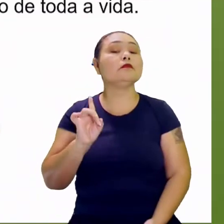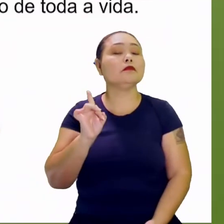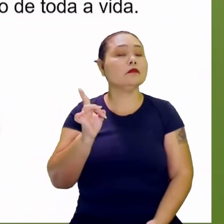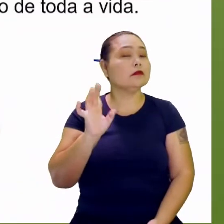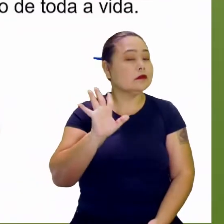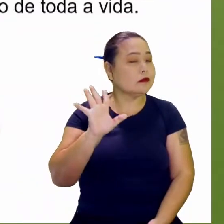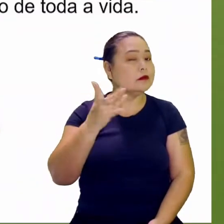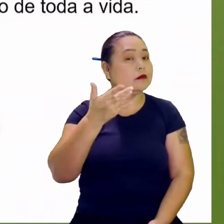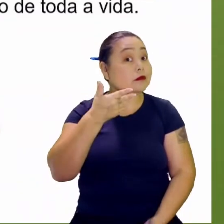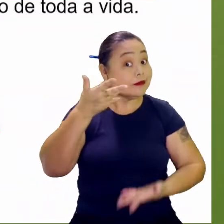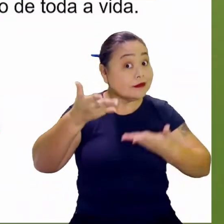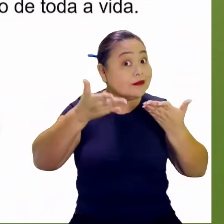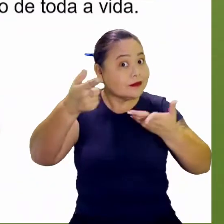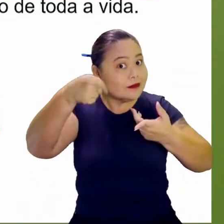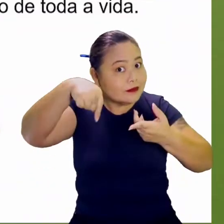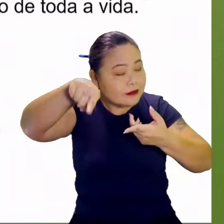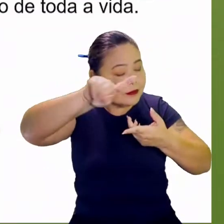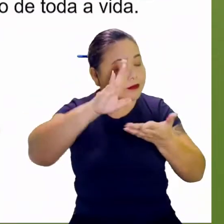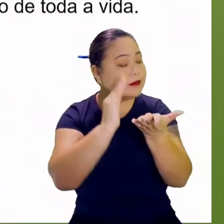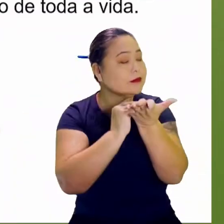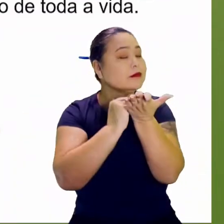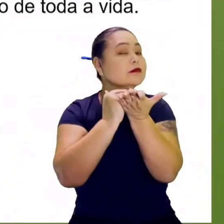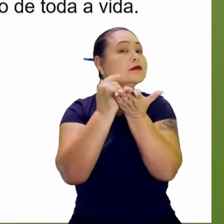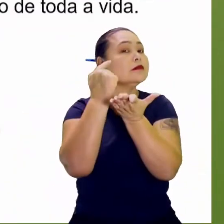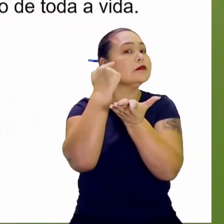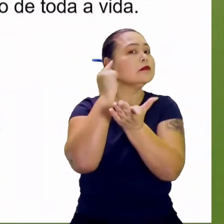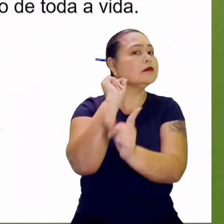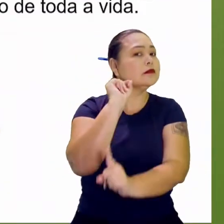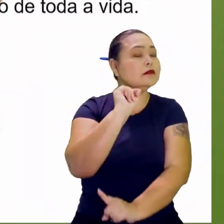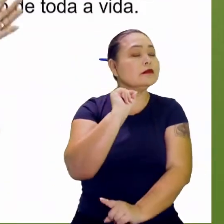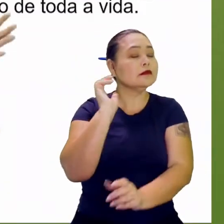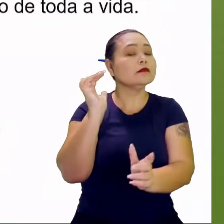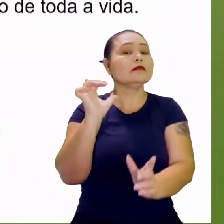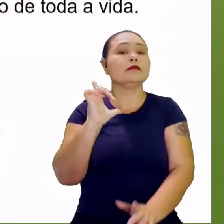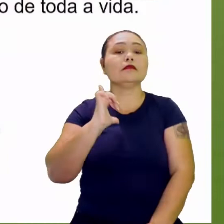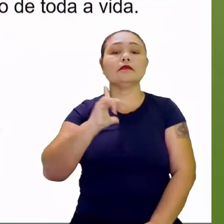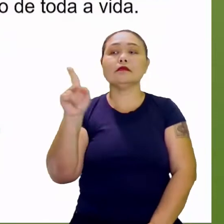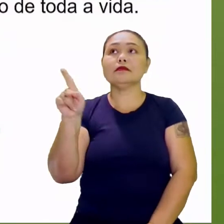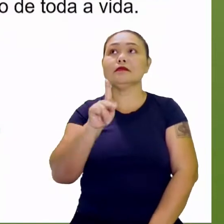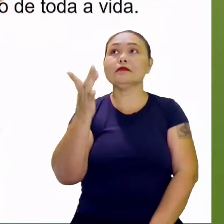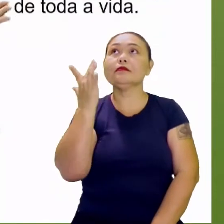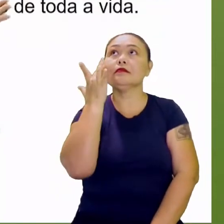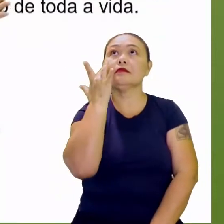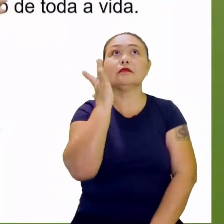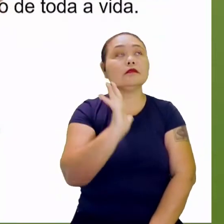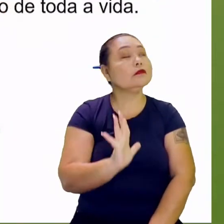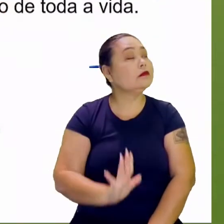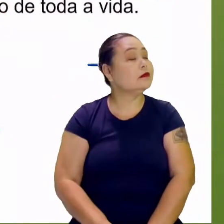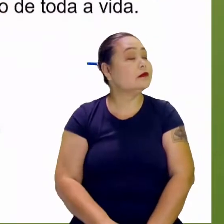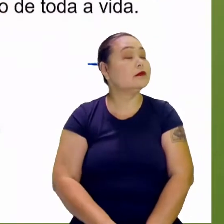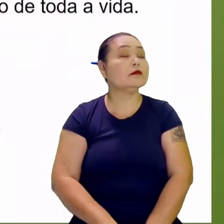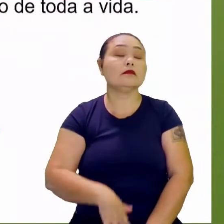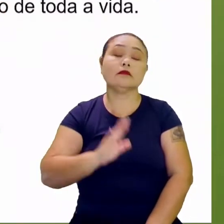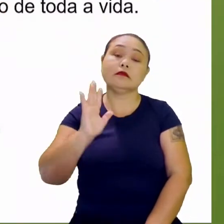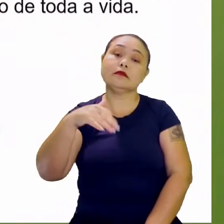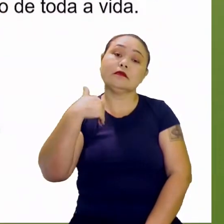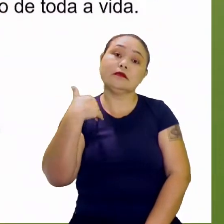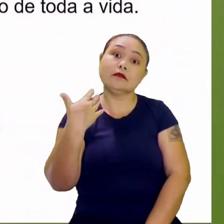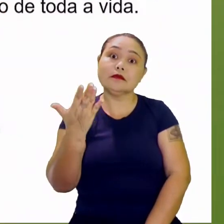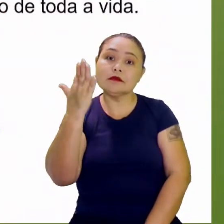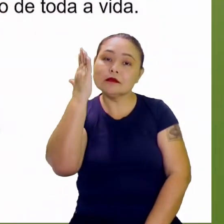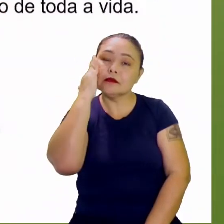te provocando aí para você já começar a pensar comigo. Professora, não sei. Então, você vai